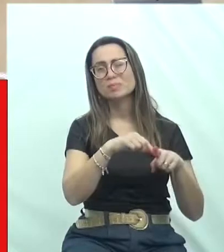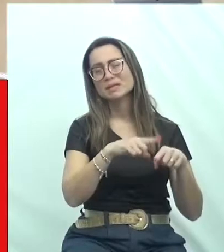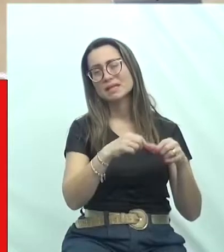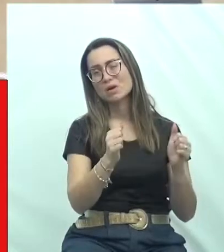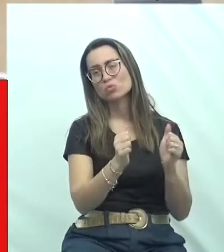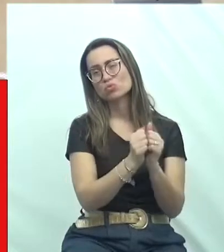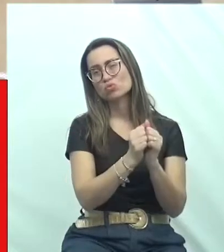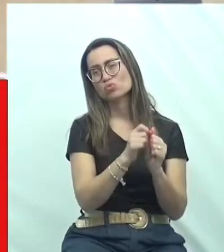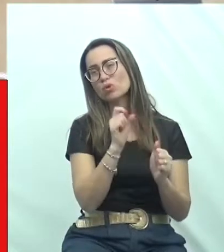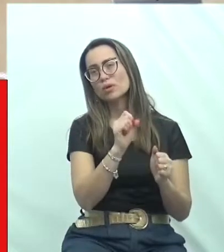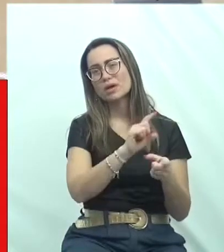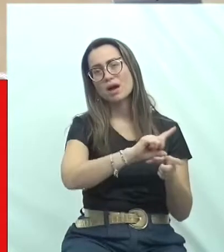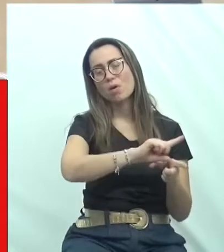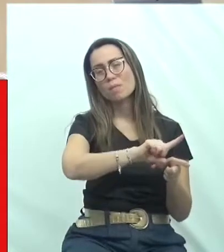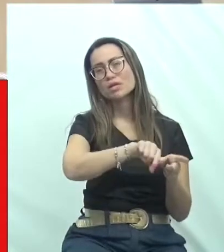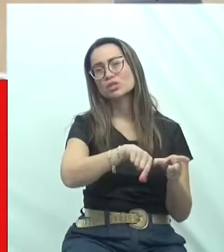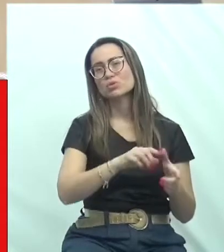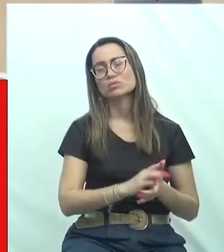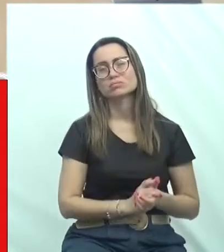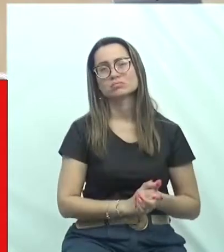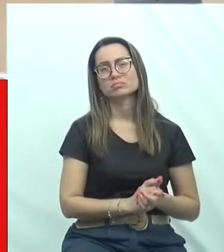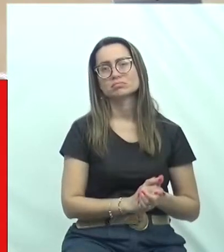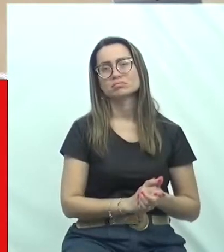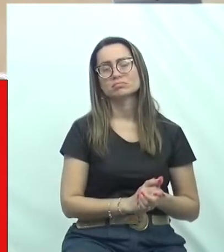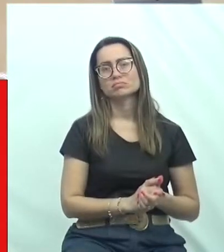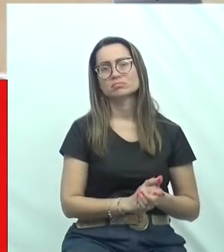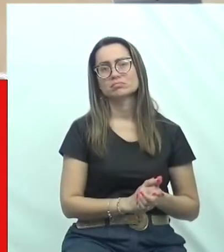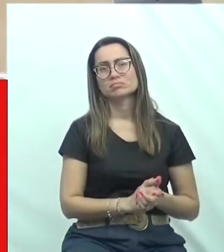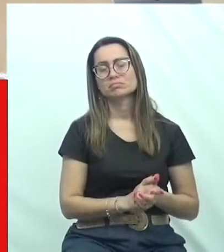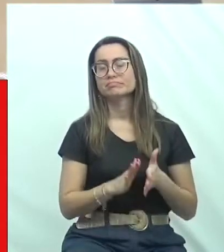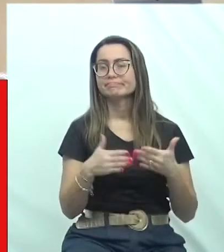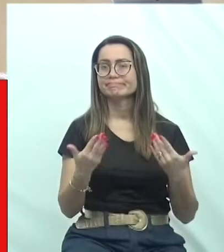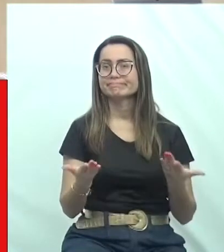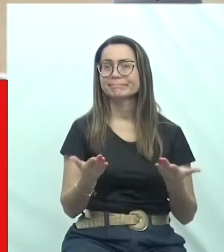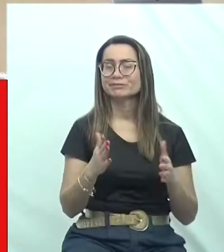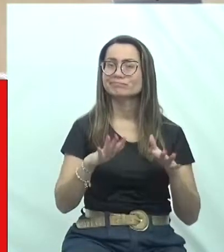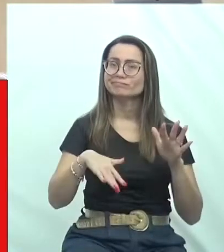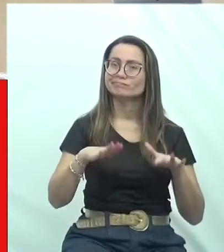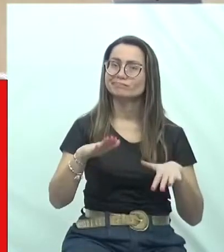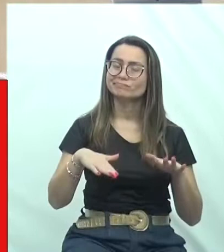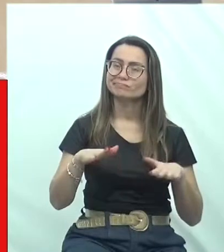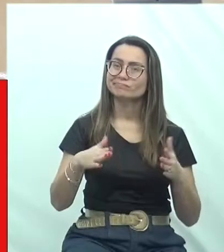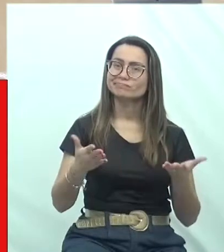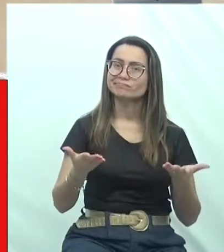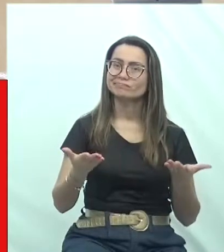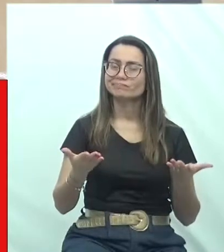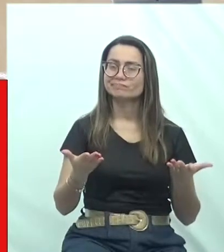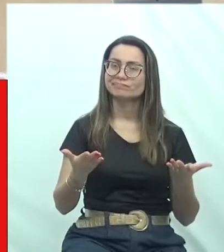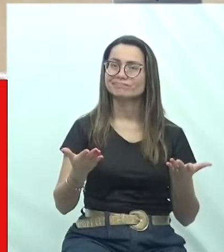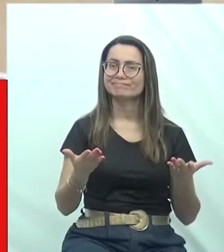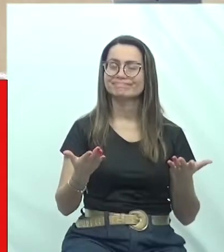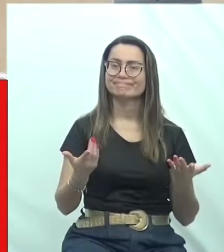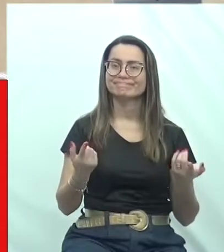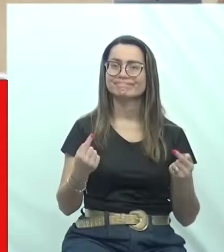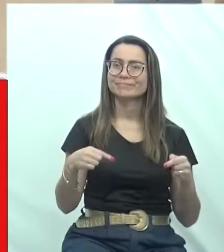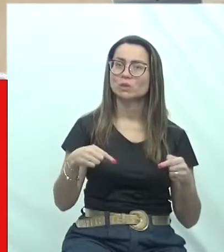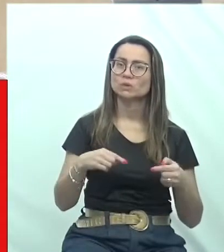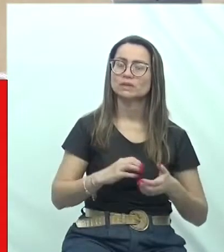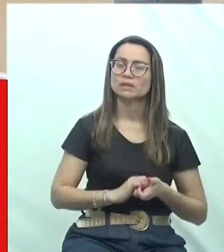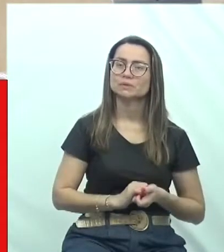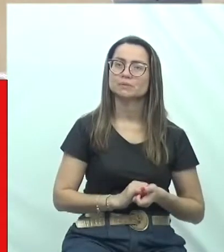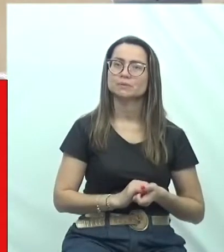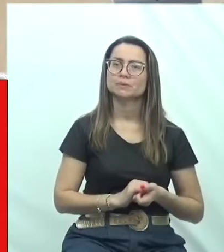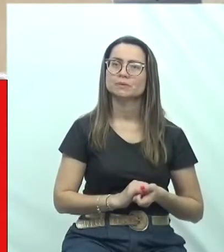nos requisitos de perda de pressão. Né? Então, talvez é uma contradição. Precisa